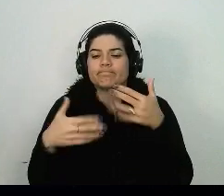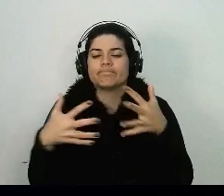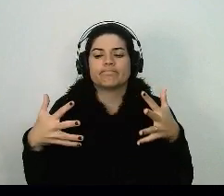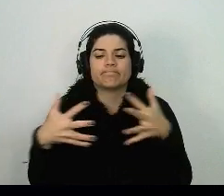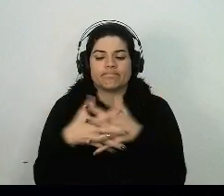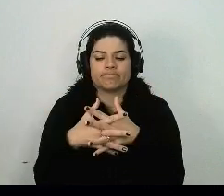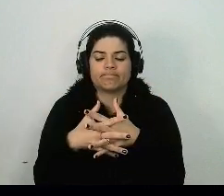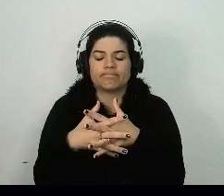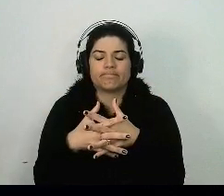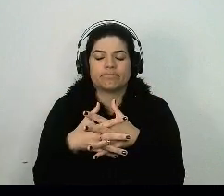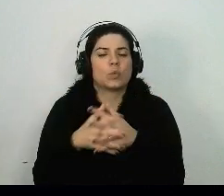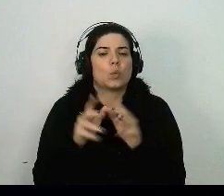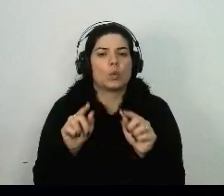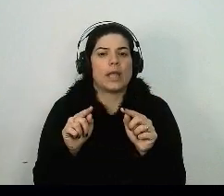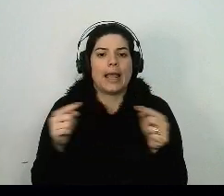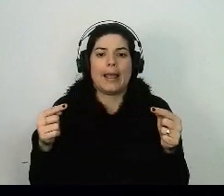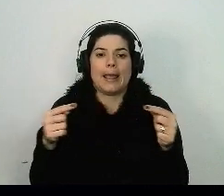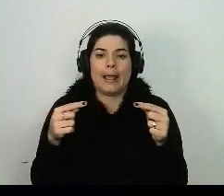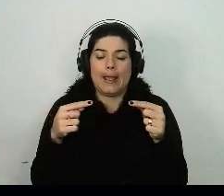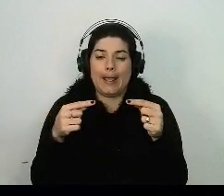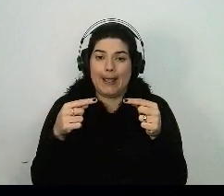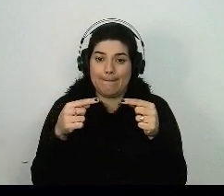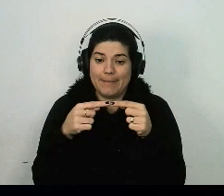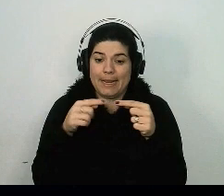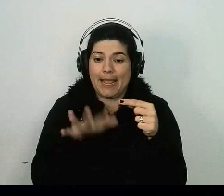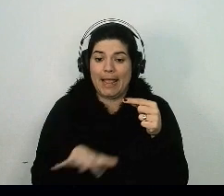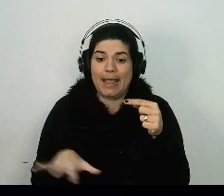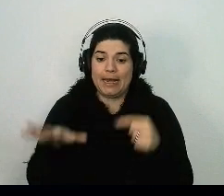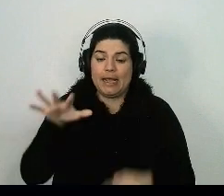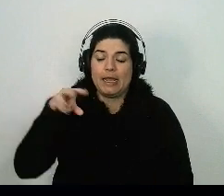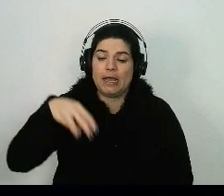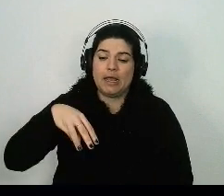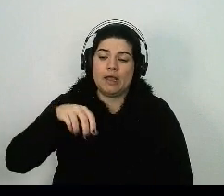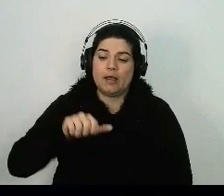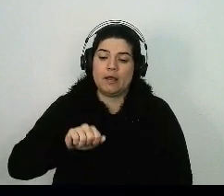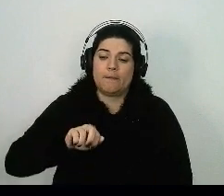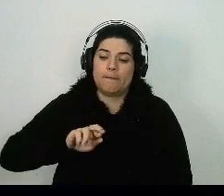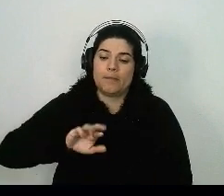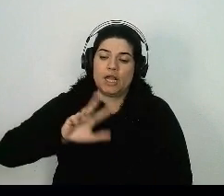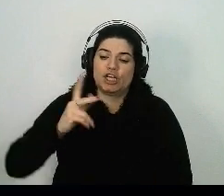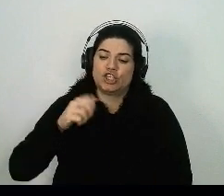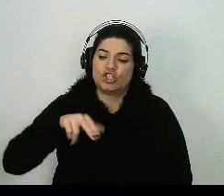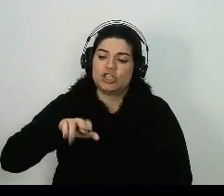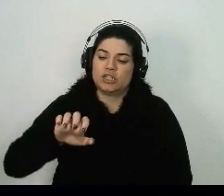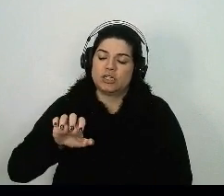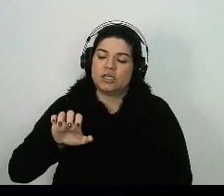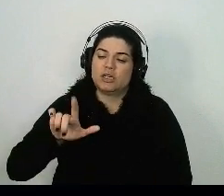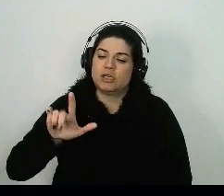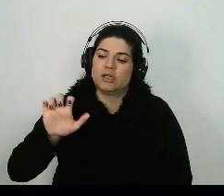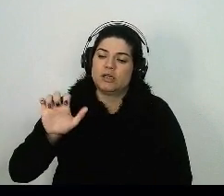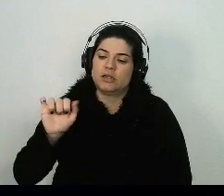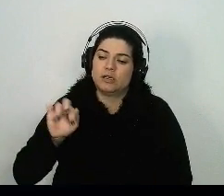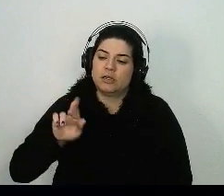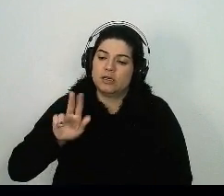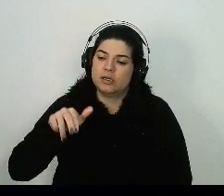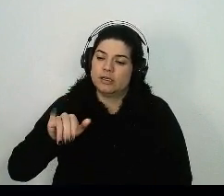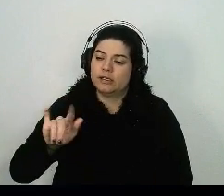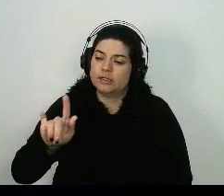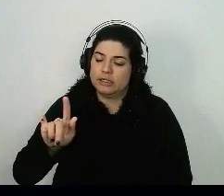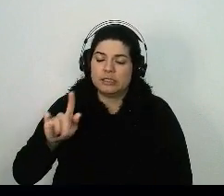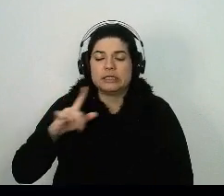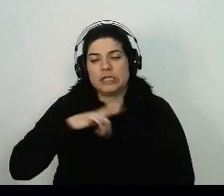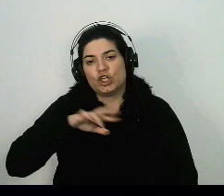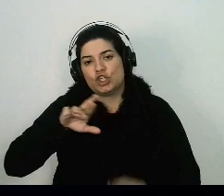a entrar na seara do machine learning e do deep learning também, que tem a diferença da IA clássica, né, da inteligência artificial